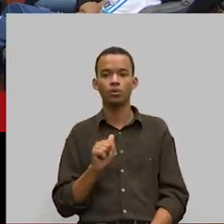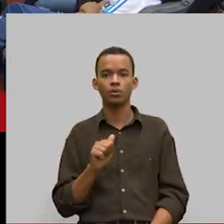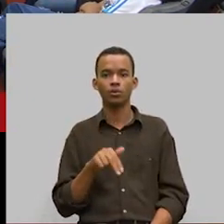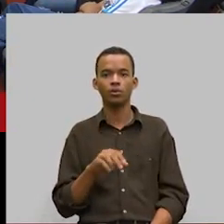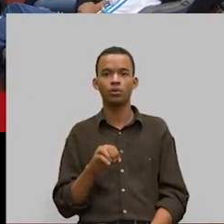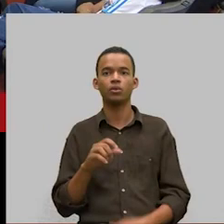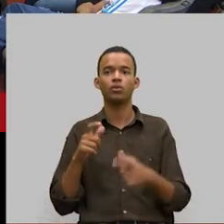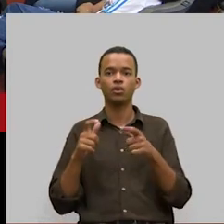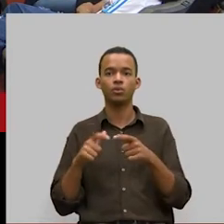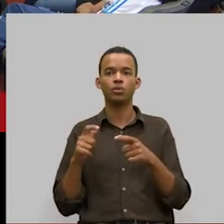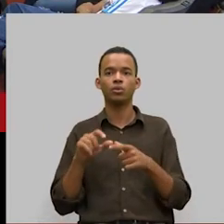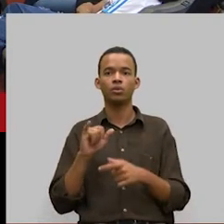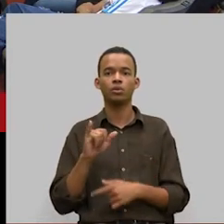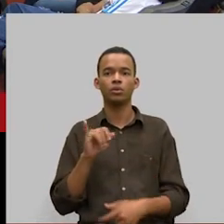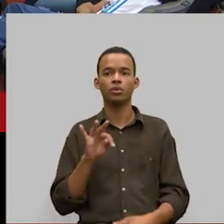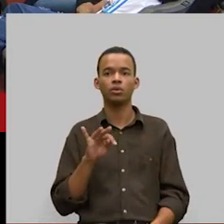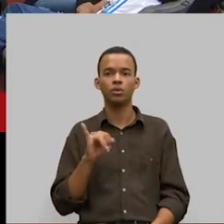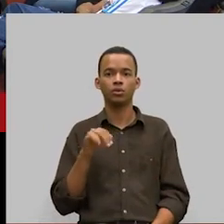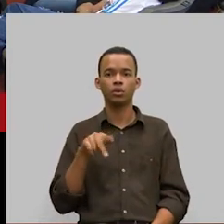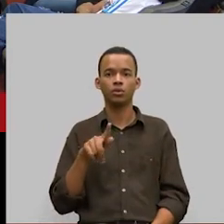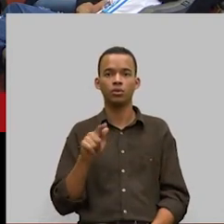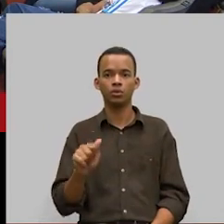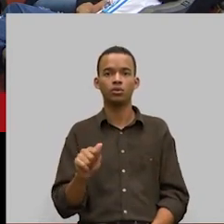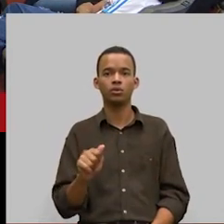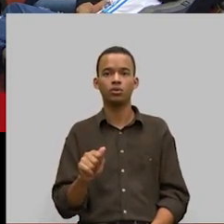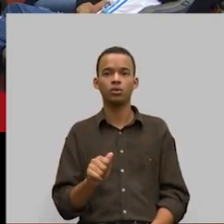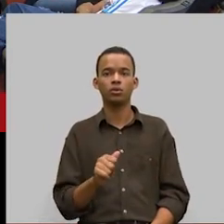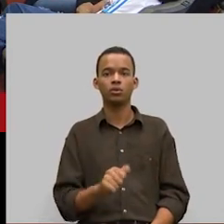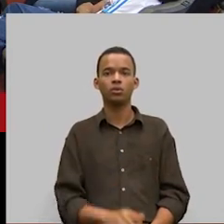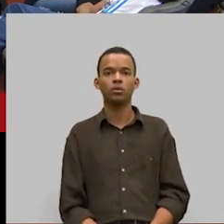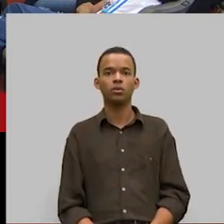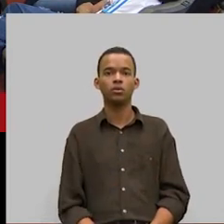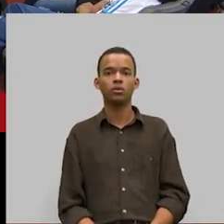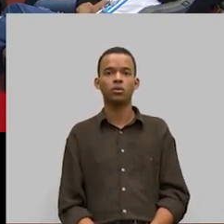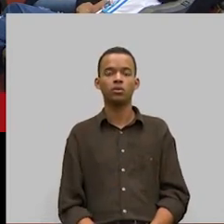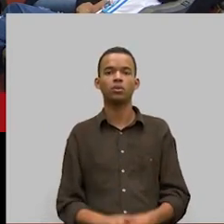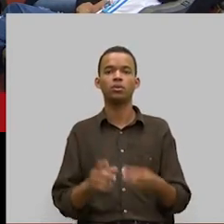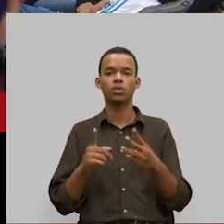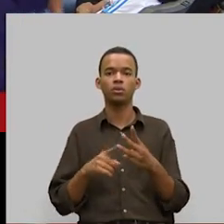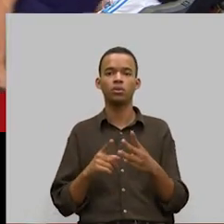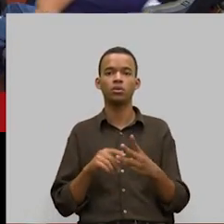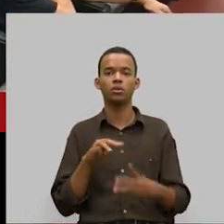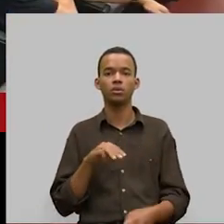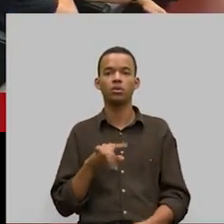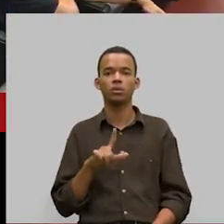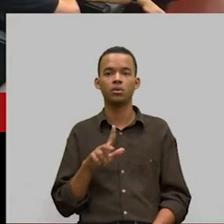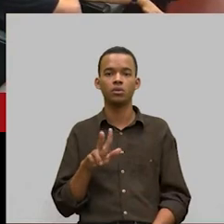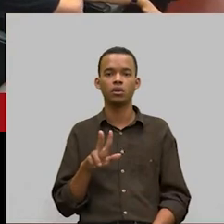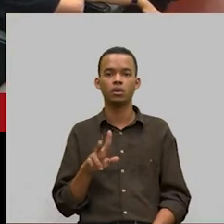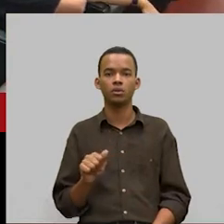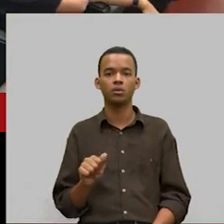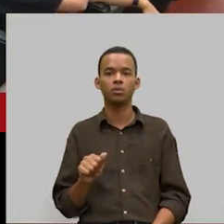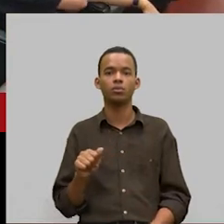Itinga Cadê o Lucio a Nilva da escola família Agrícola